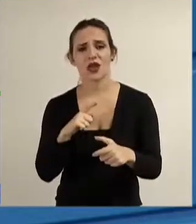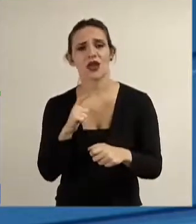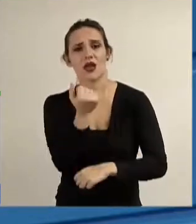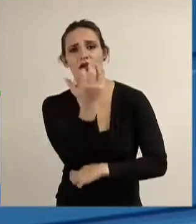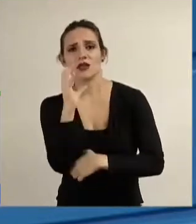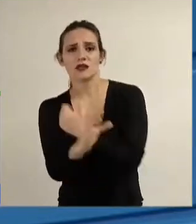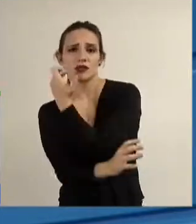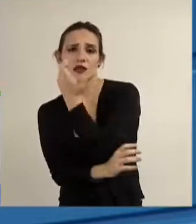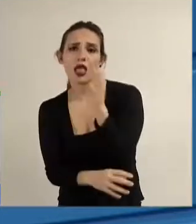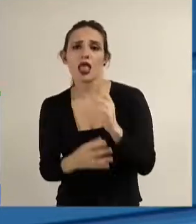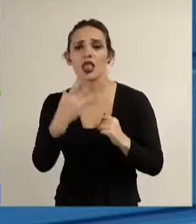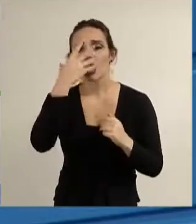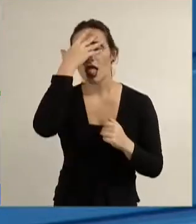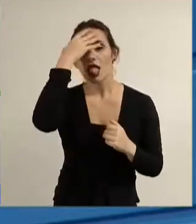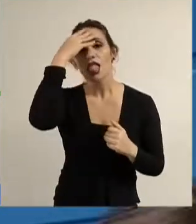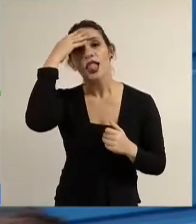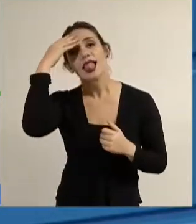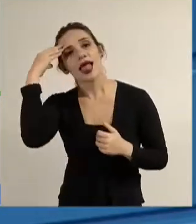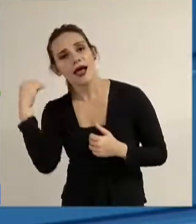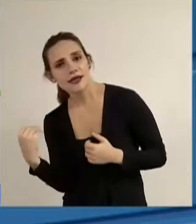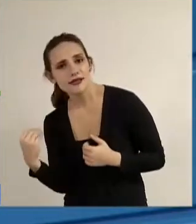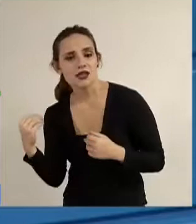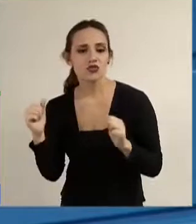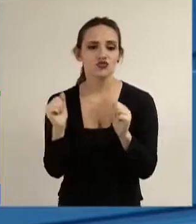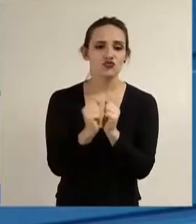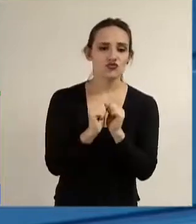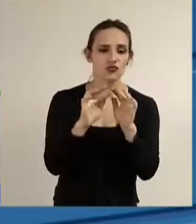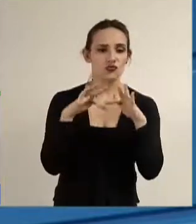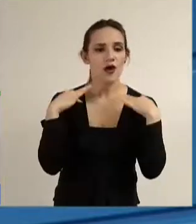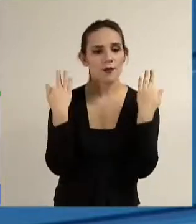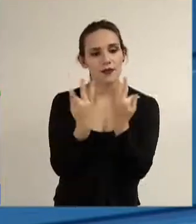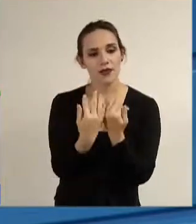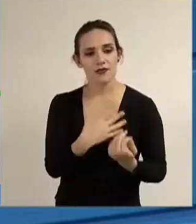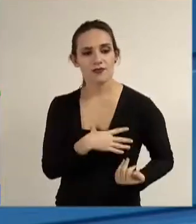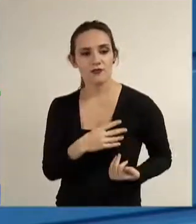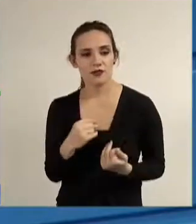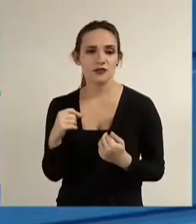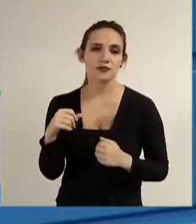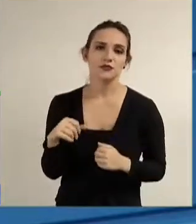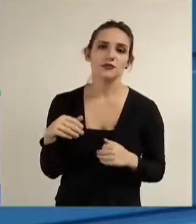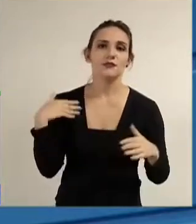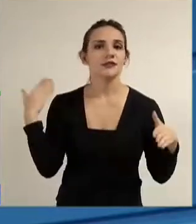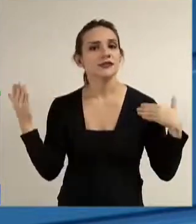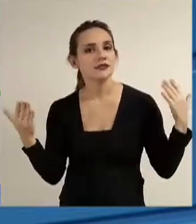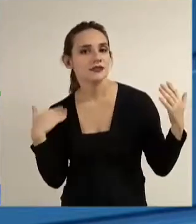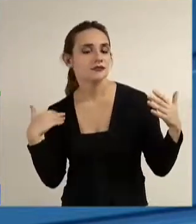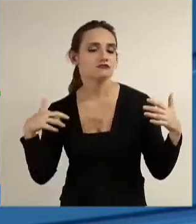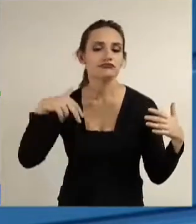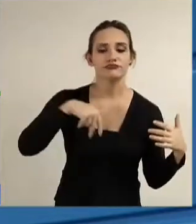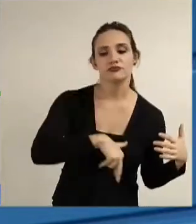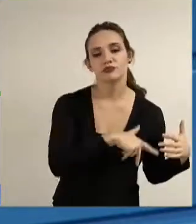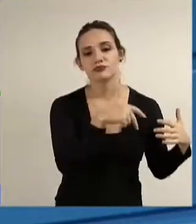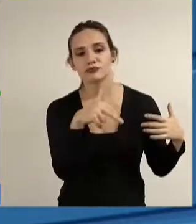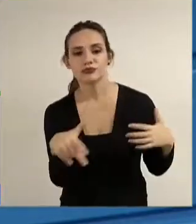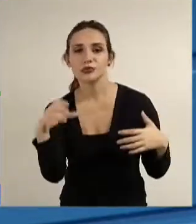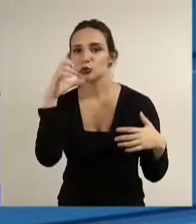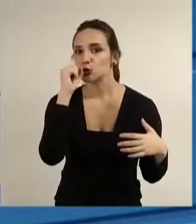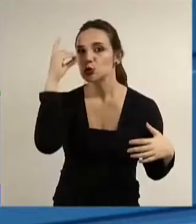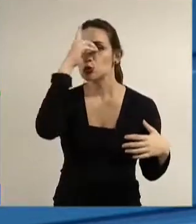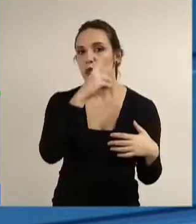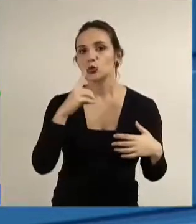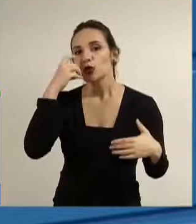lazer, para que leve a família, leve os filhos, especialmente aos finais de semana,